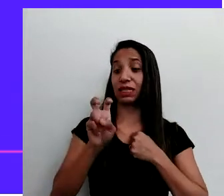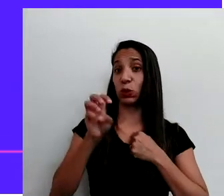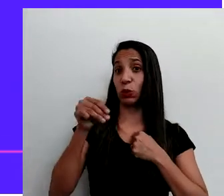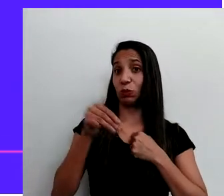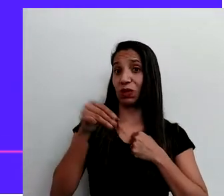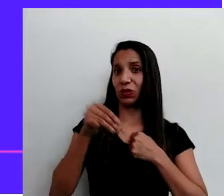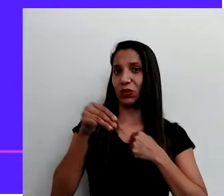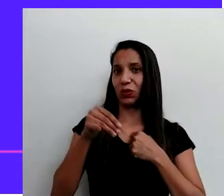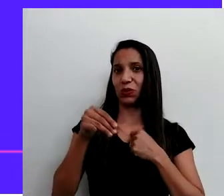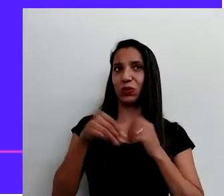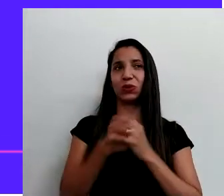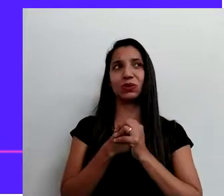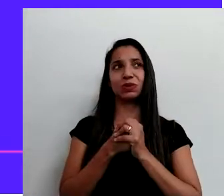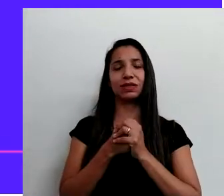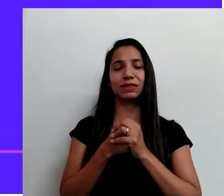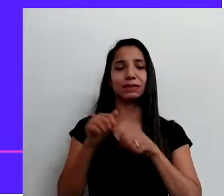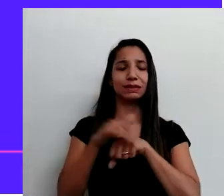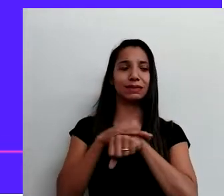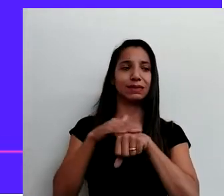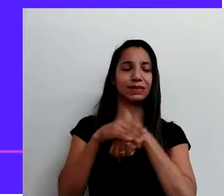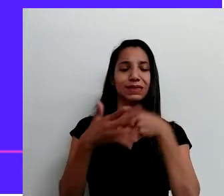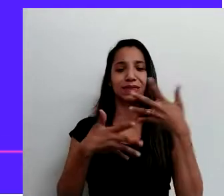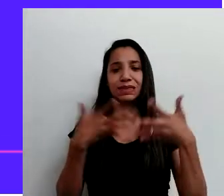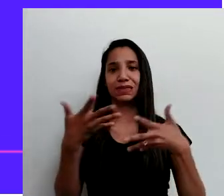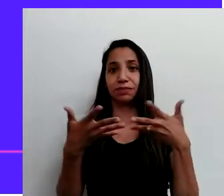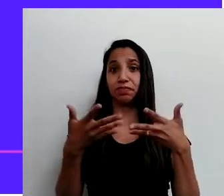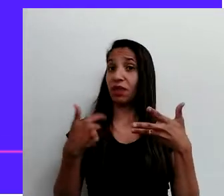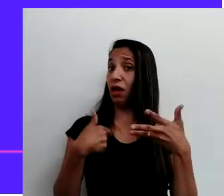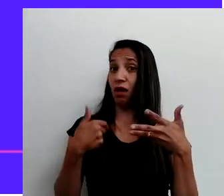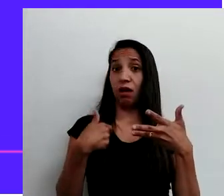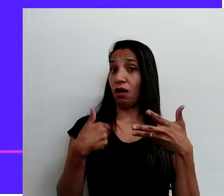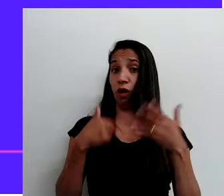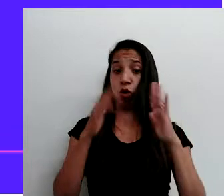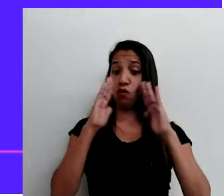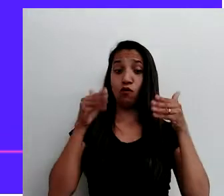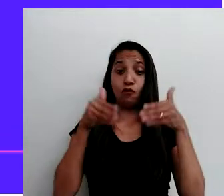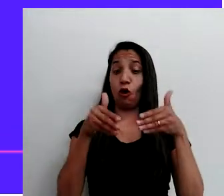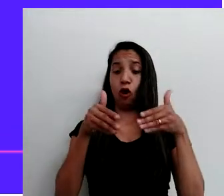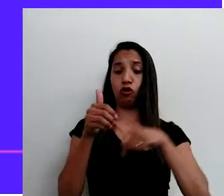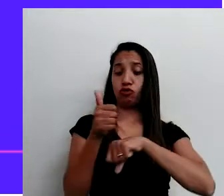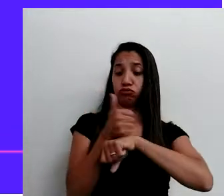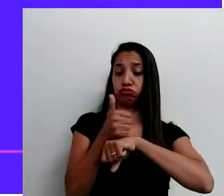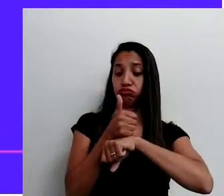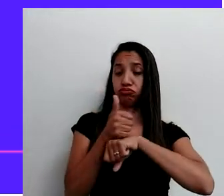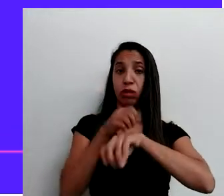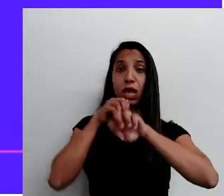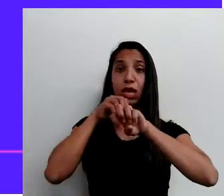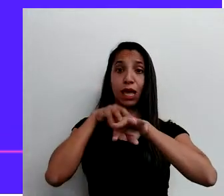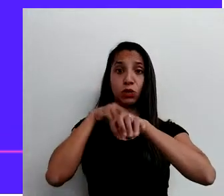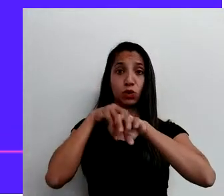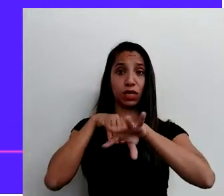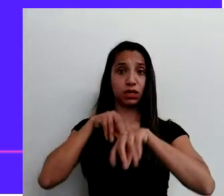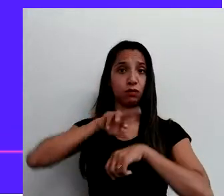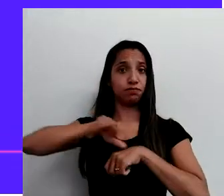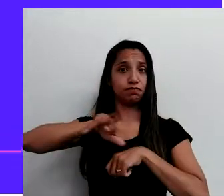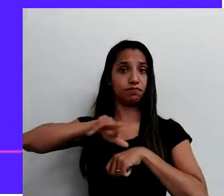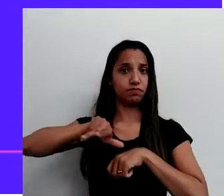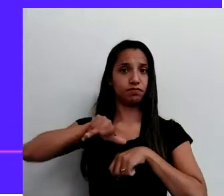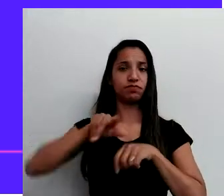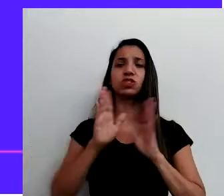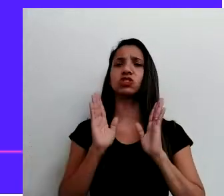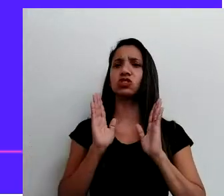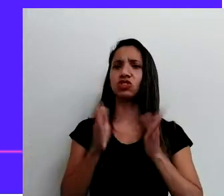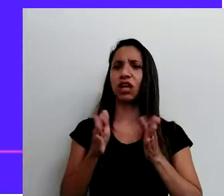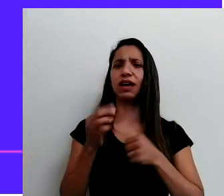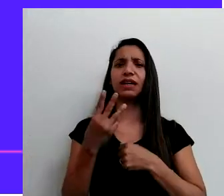Bom, eu não sou uma jornalista de educação, propriamente dita, né? Eu caminho para 30 anos de profissão,